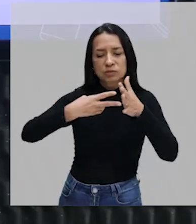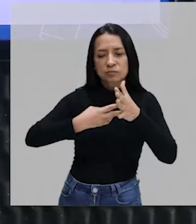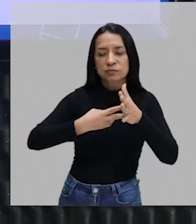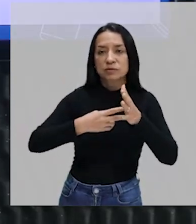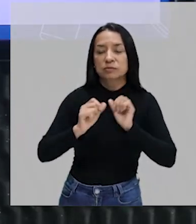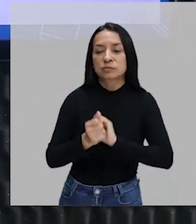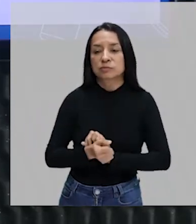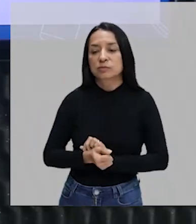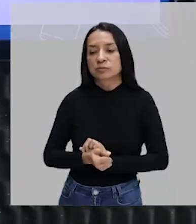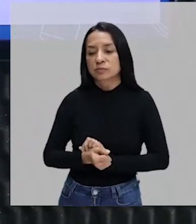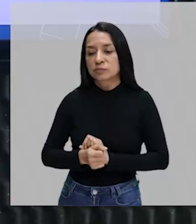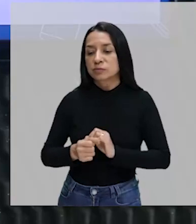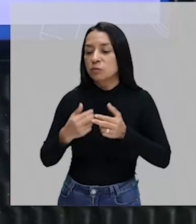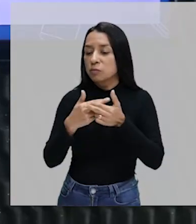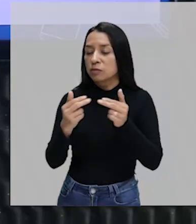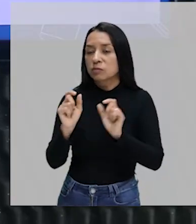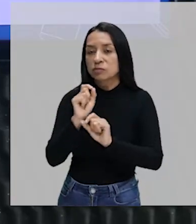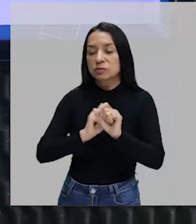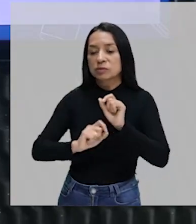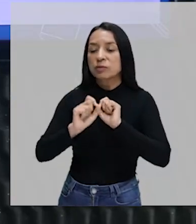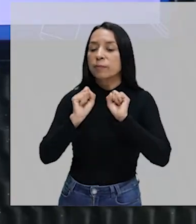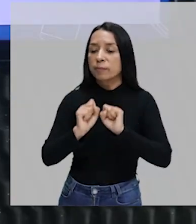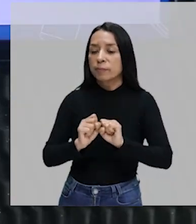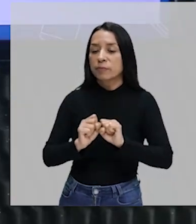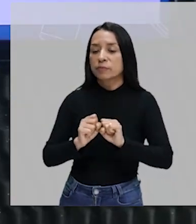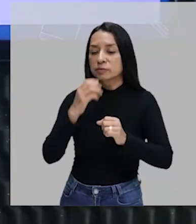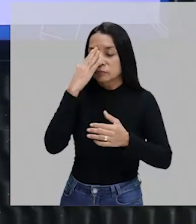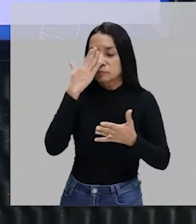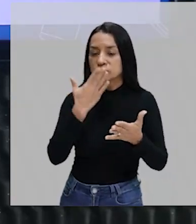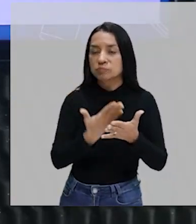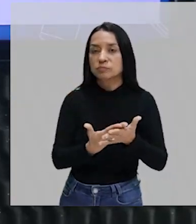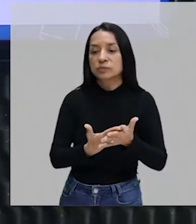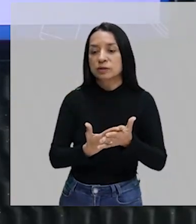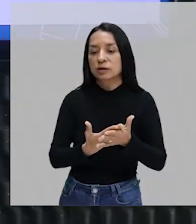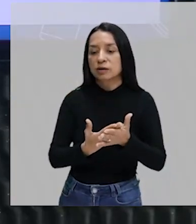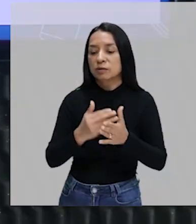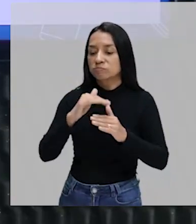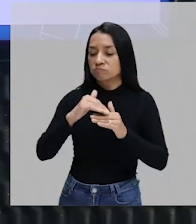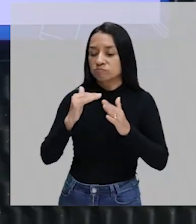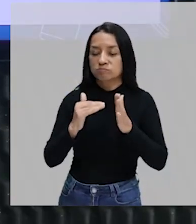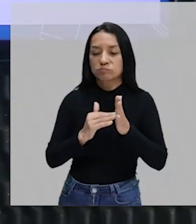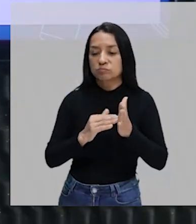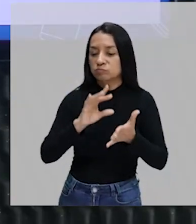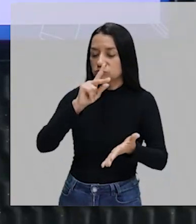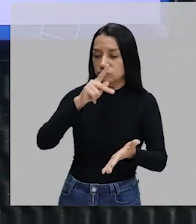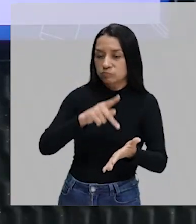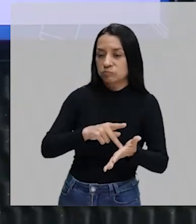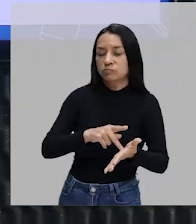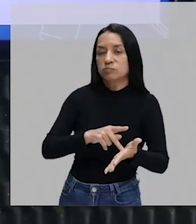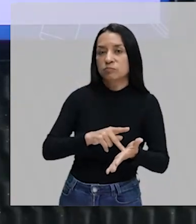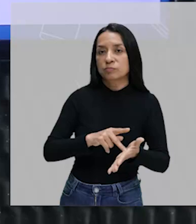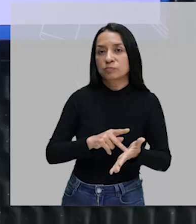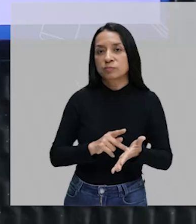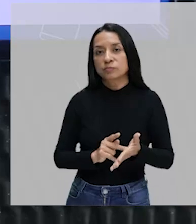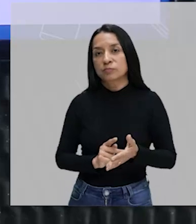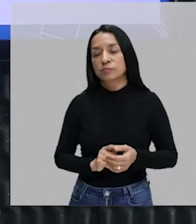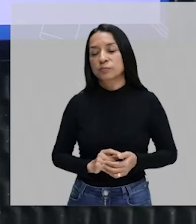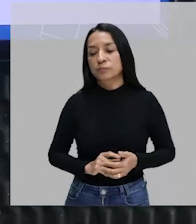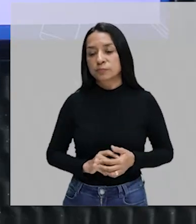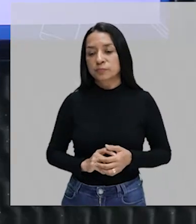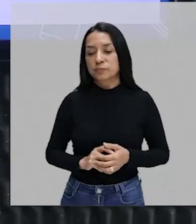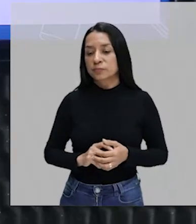significado. Já não é uma coisa que se possa realmente crer absolutamente, daí ele ser cético. Não é